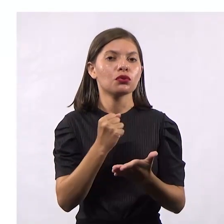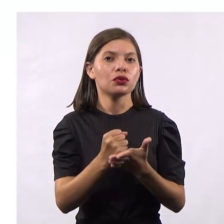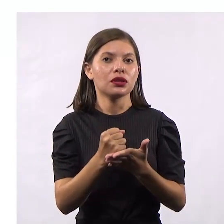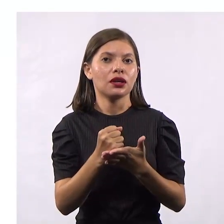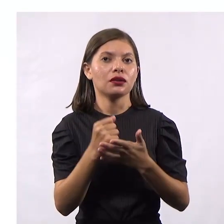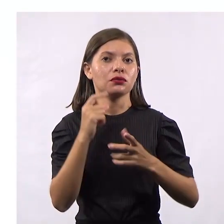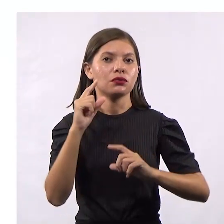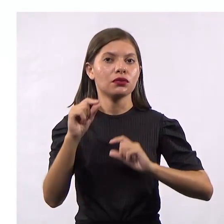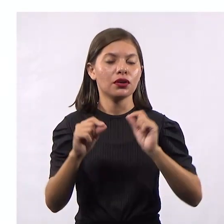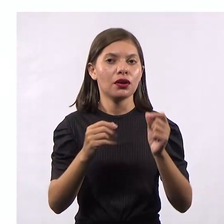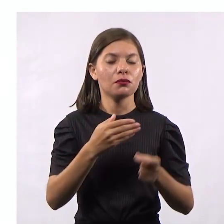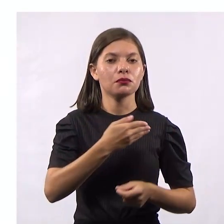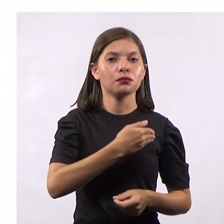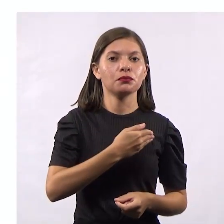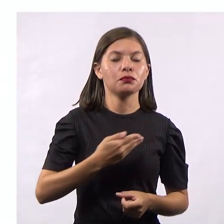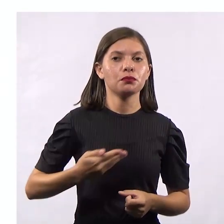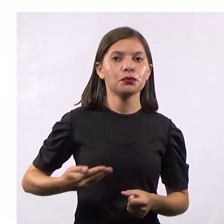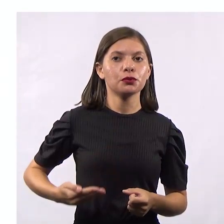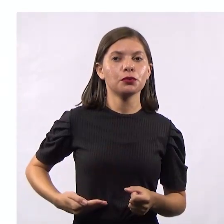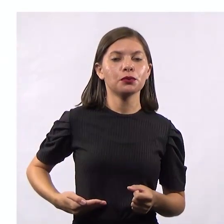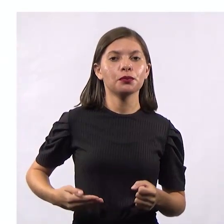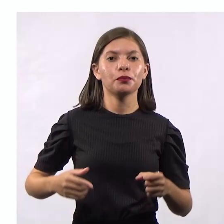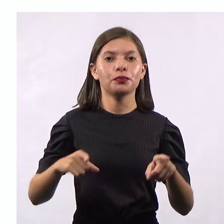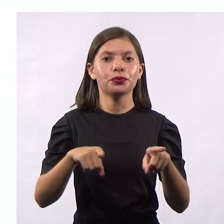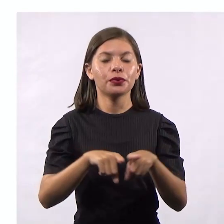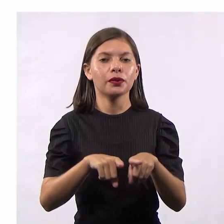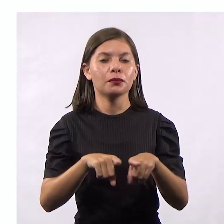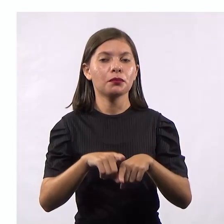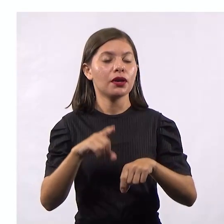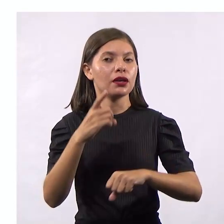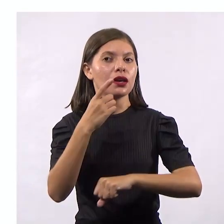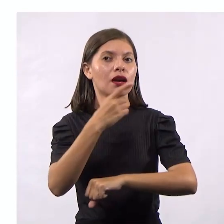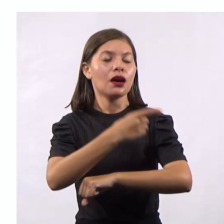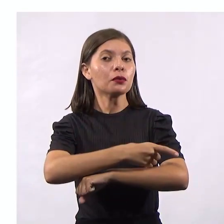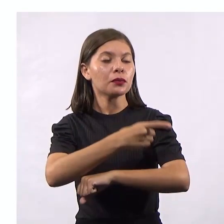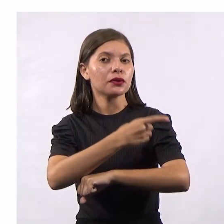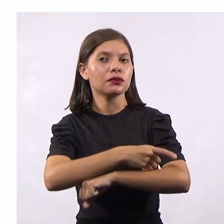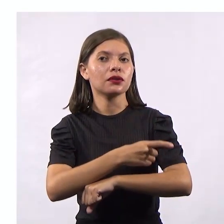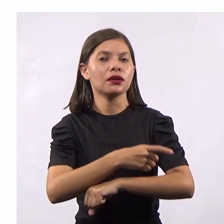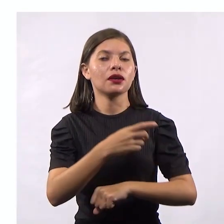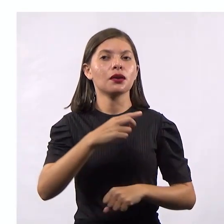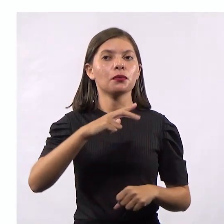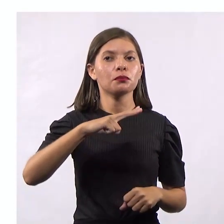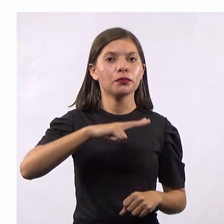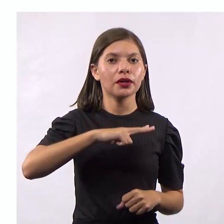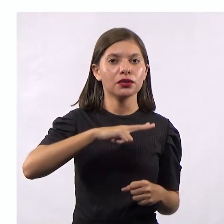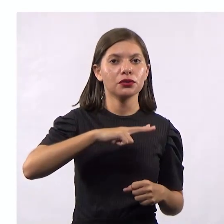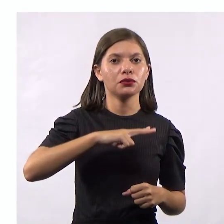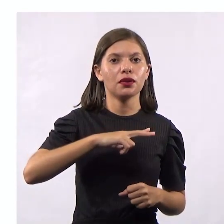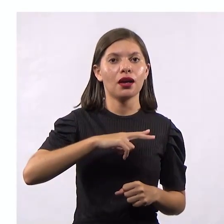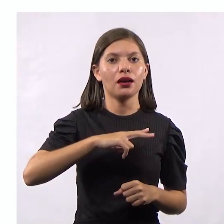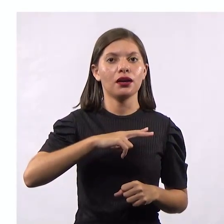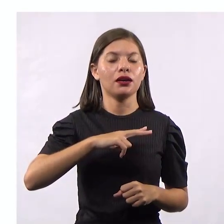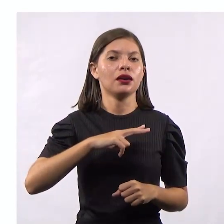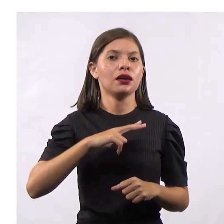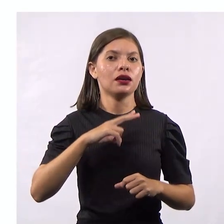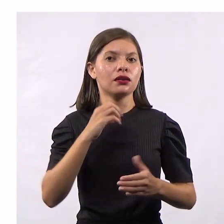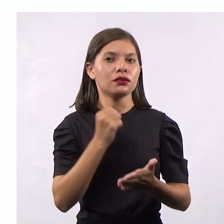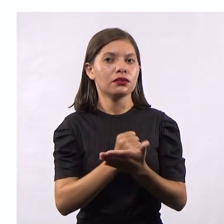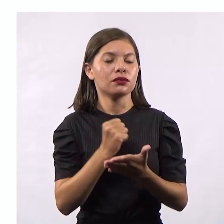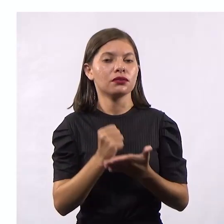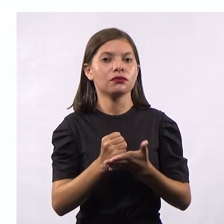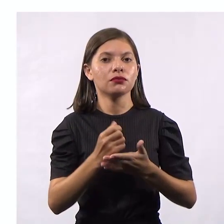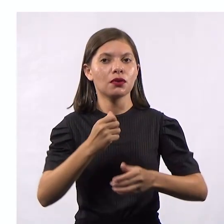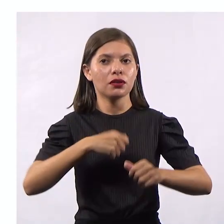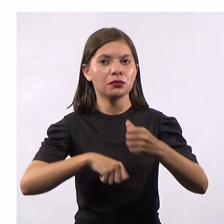concessão, que nada mais é do que o poder público, e a concessionária, que é o particular que vai celebrar o